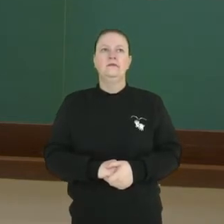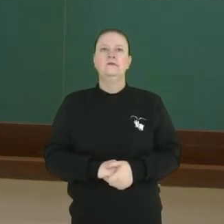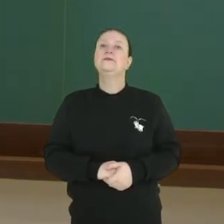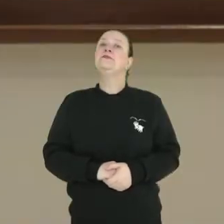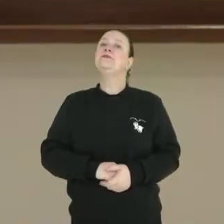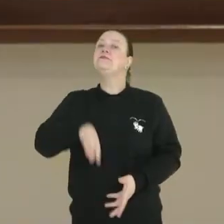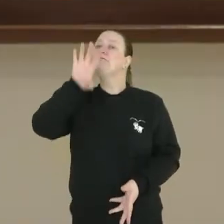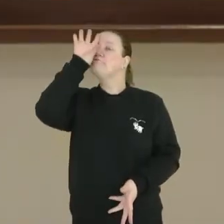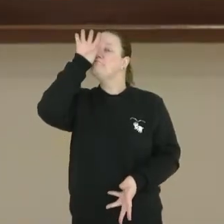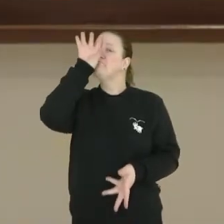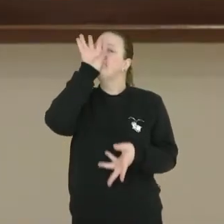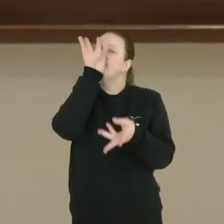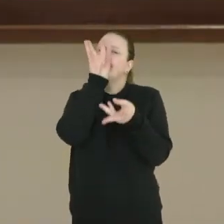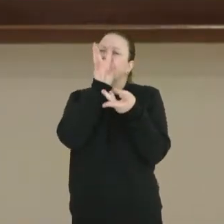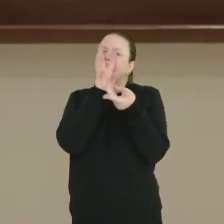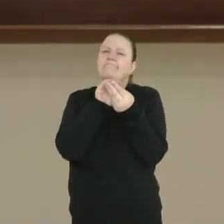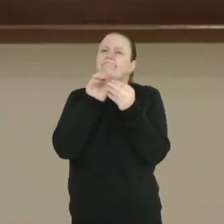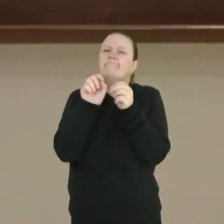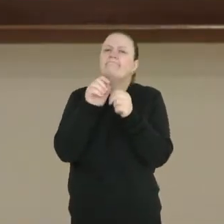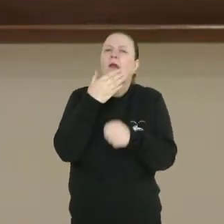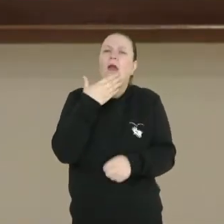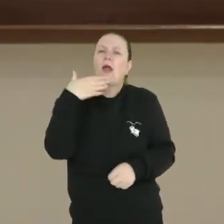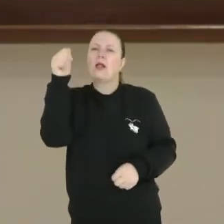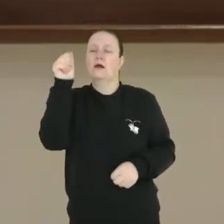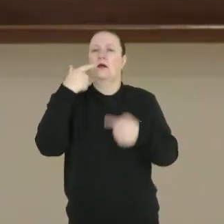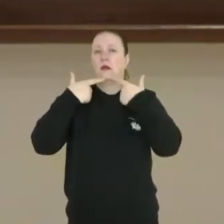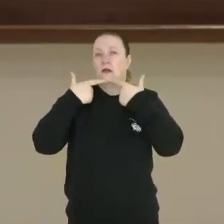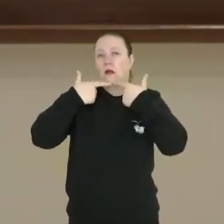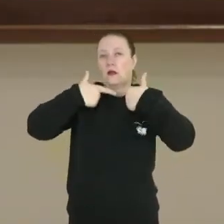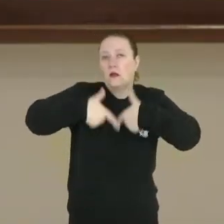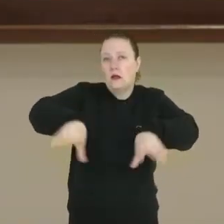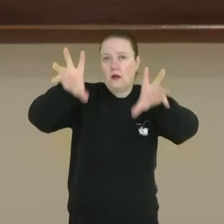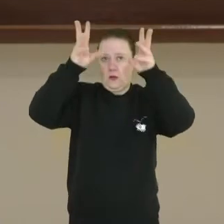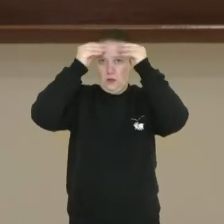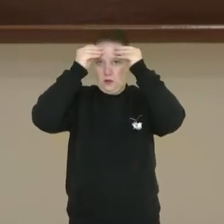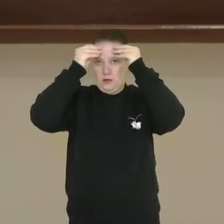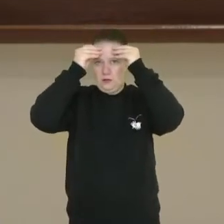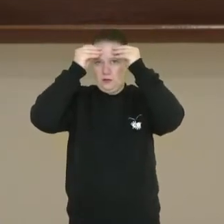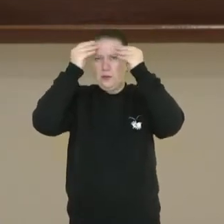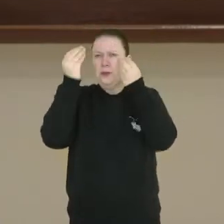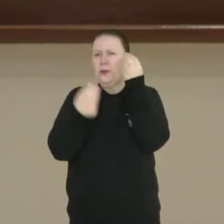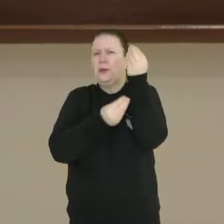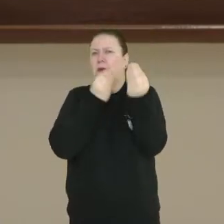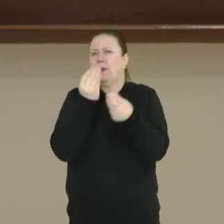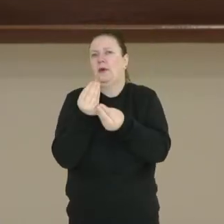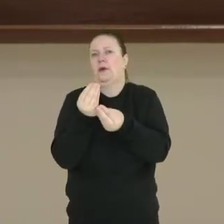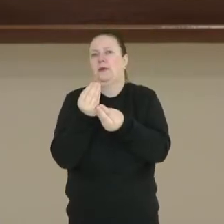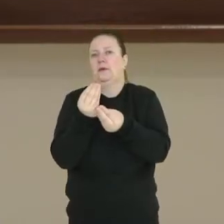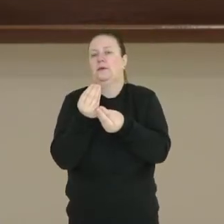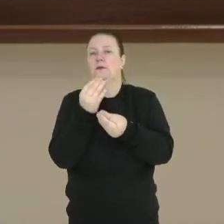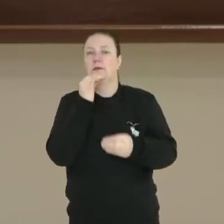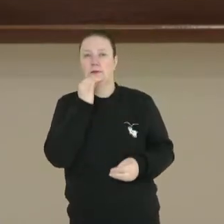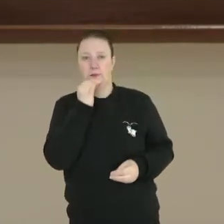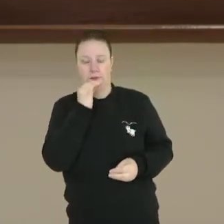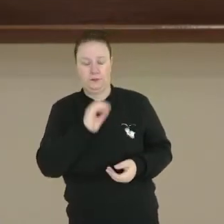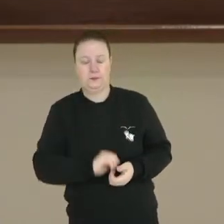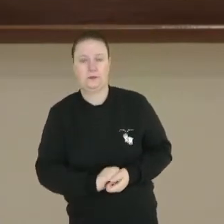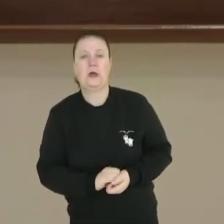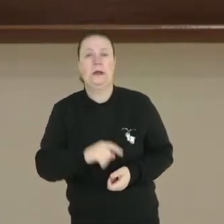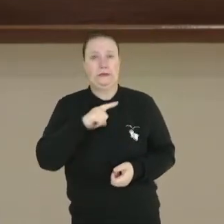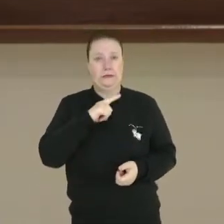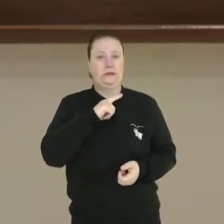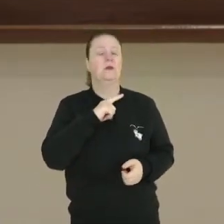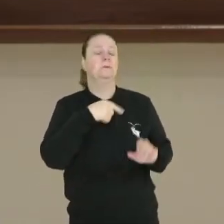Compreendendo melhor a linguagem, né? Como que nós vamos compreender a linguagem? A linguagem se estrutura, né, de certas